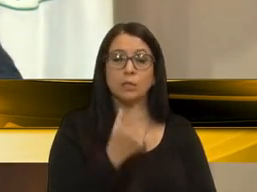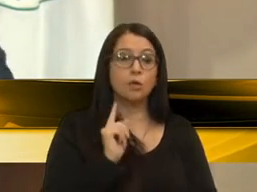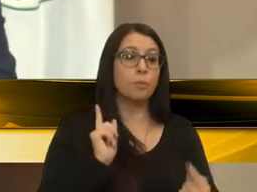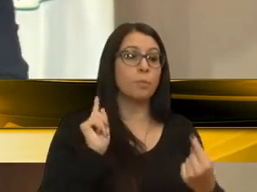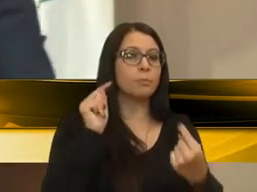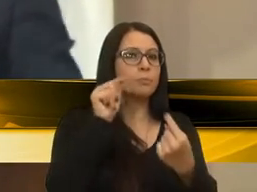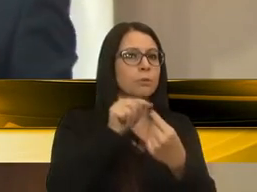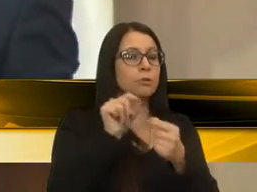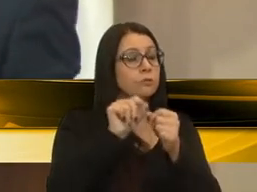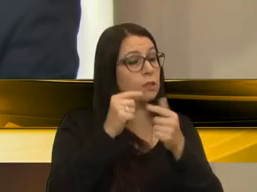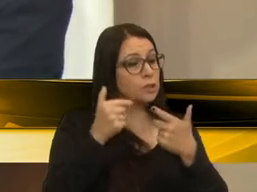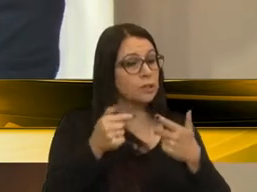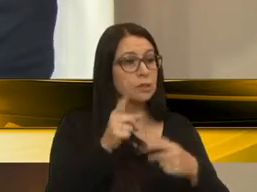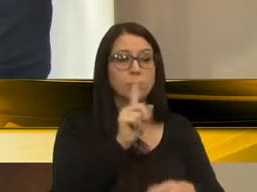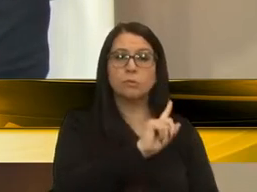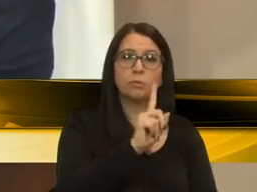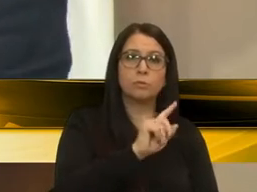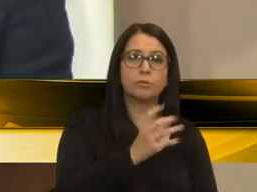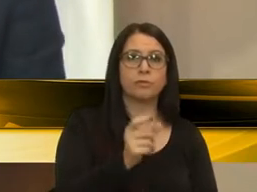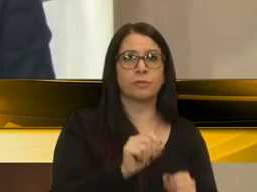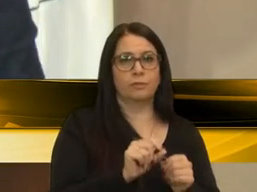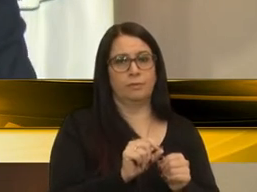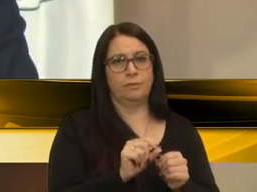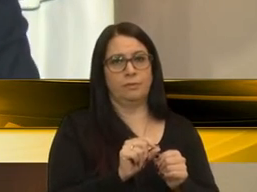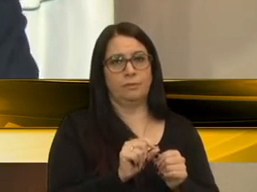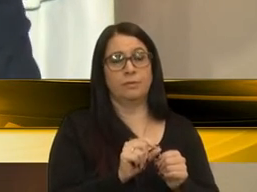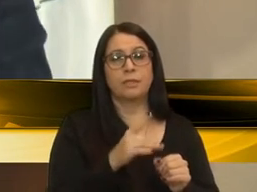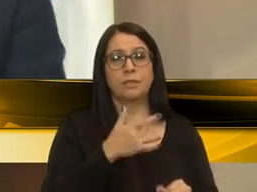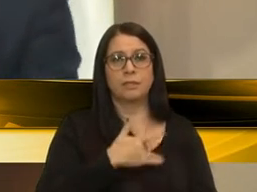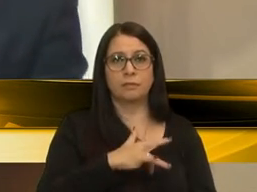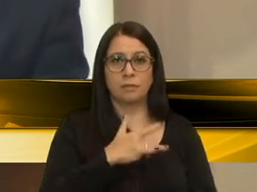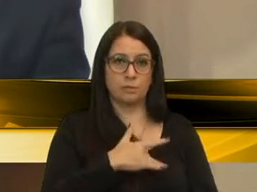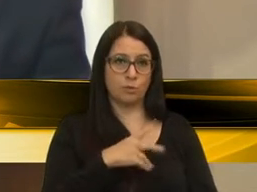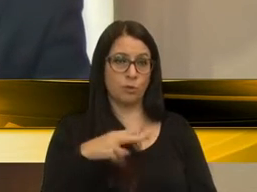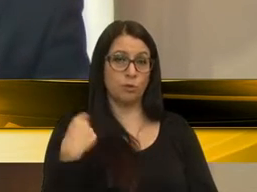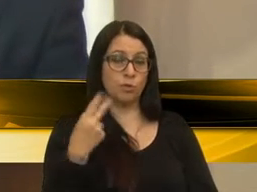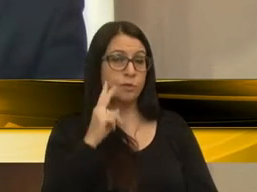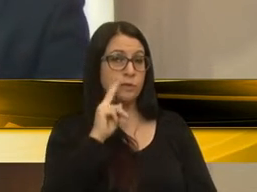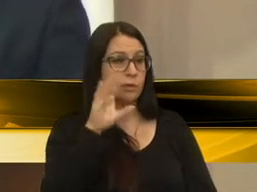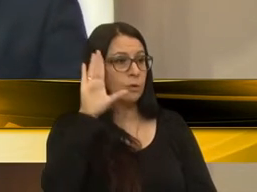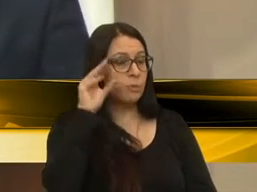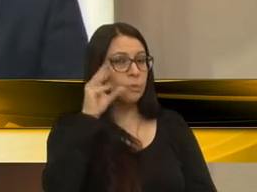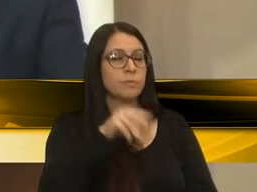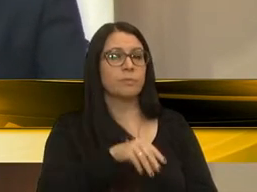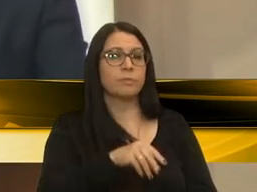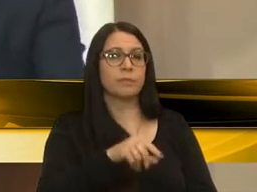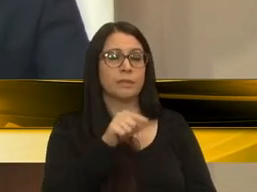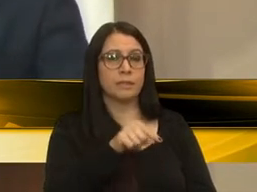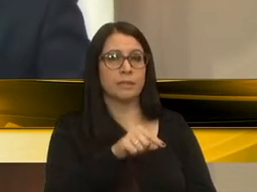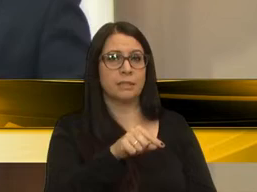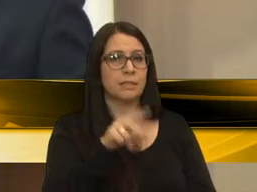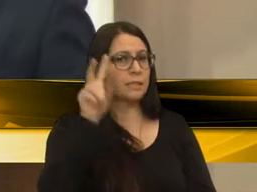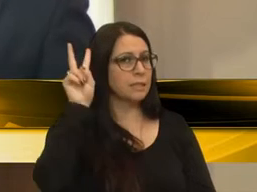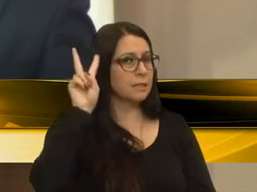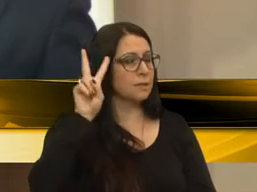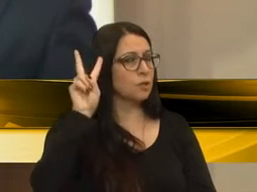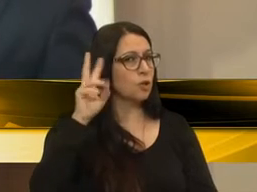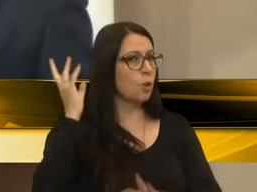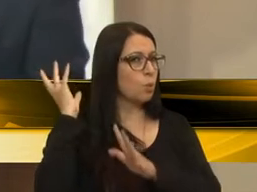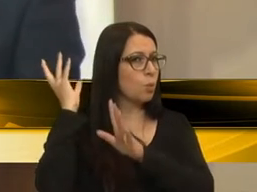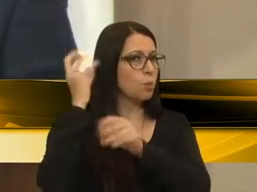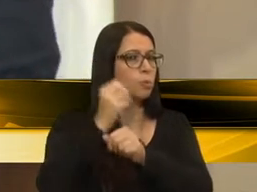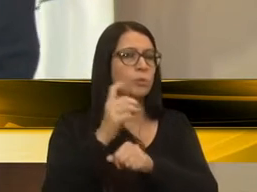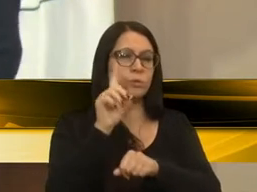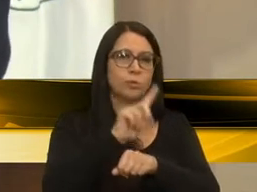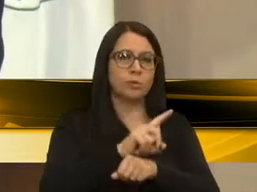de fazer ou não querer fazer. Infelizmente, pelo que nós estamos observando nesse histórico de datas, é